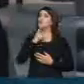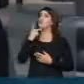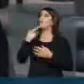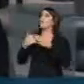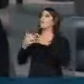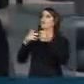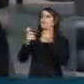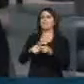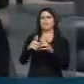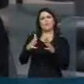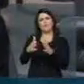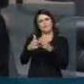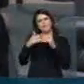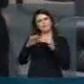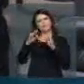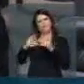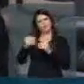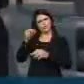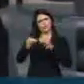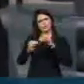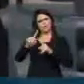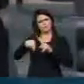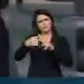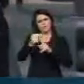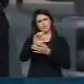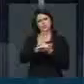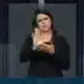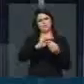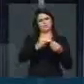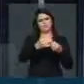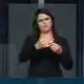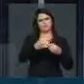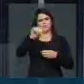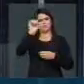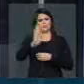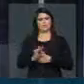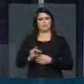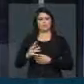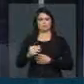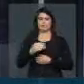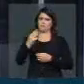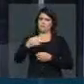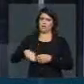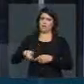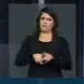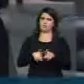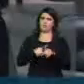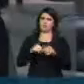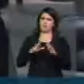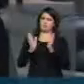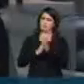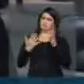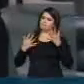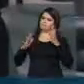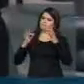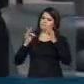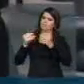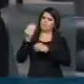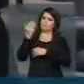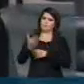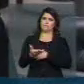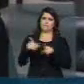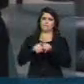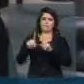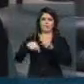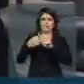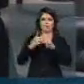mas é uma voz que clama por justiça e por mais recursos para os municípios brasileiros e maranhenses, eu me congratulo com V. Exª e